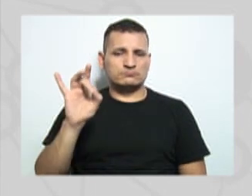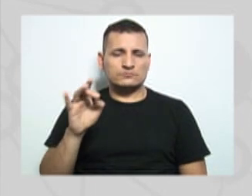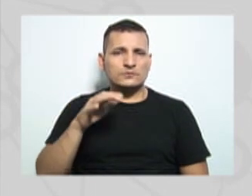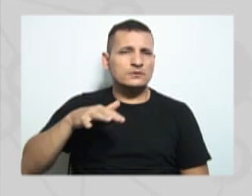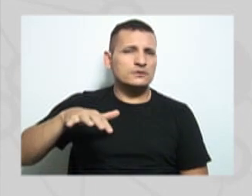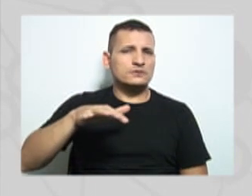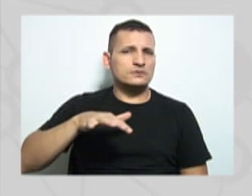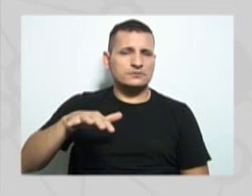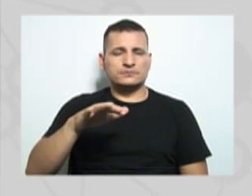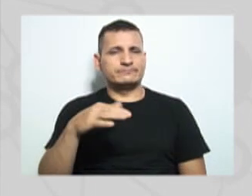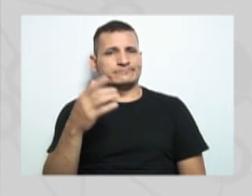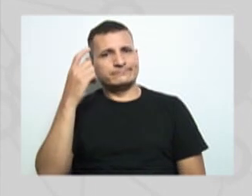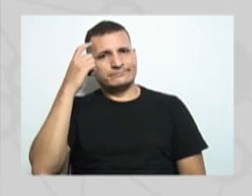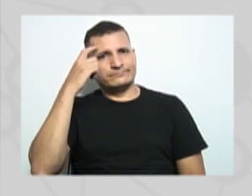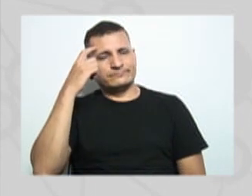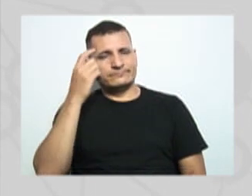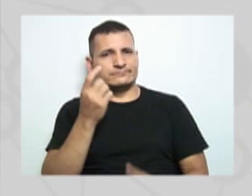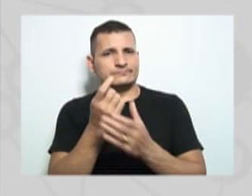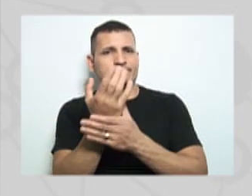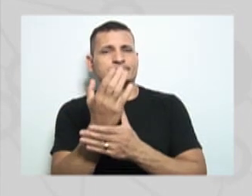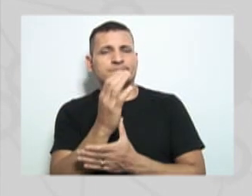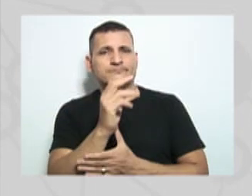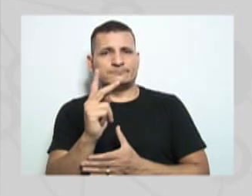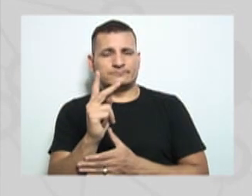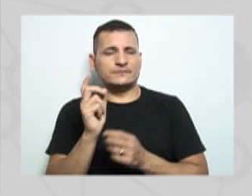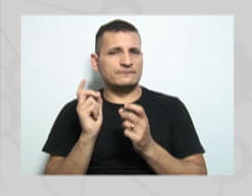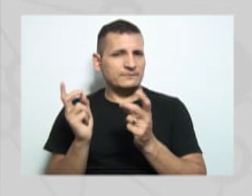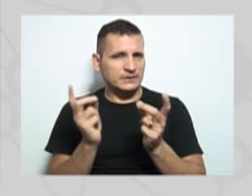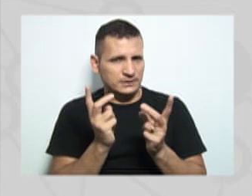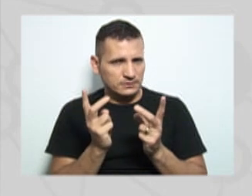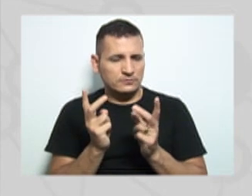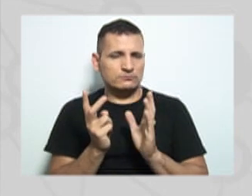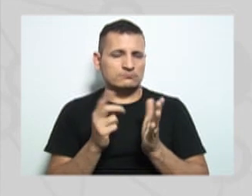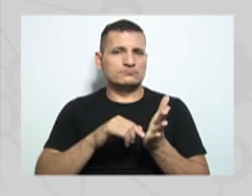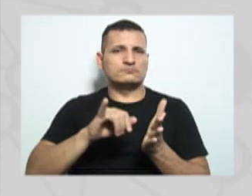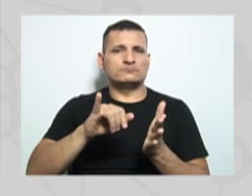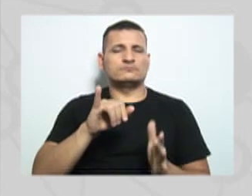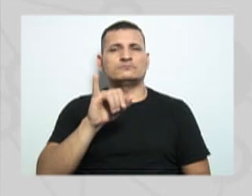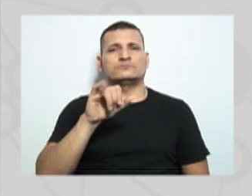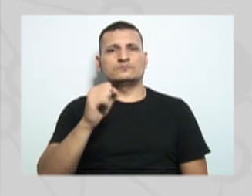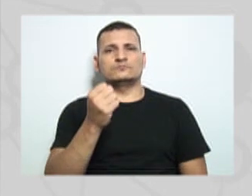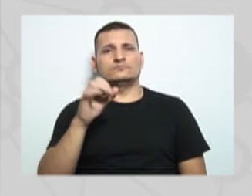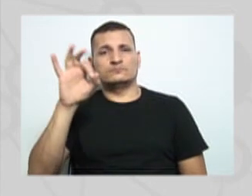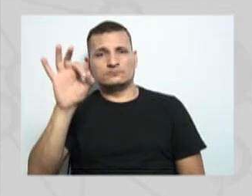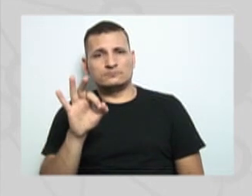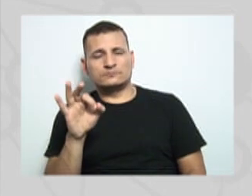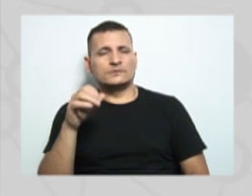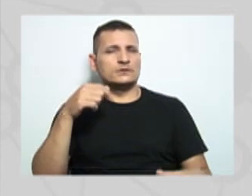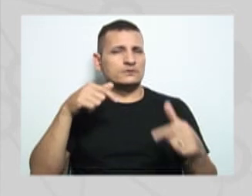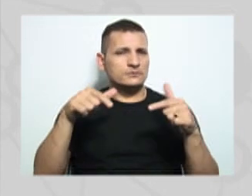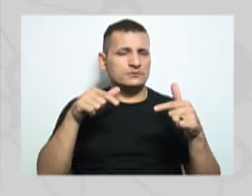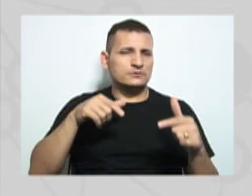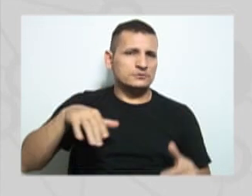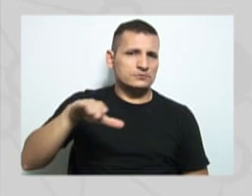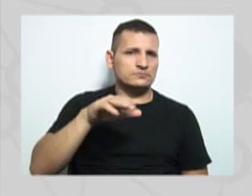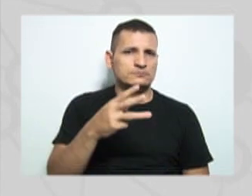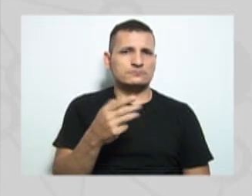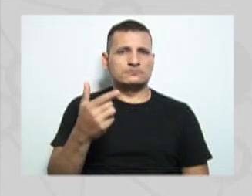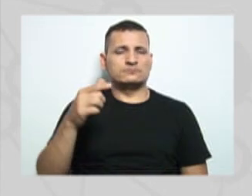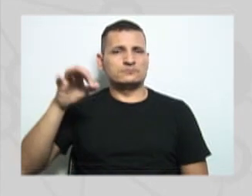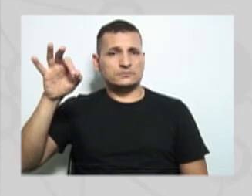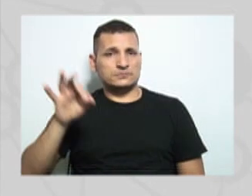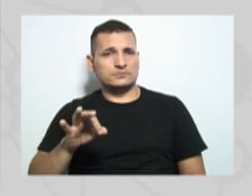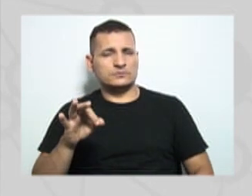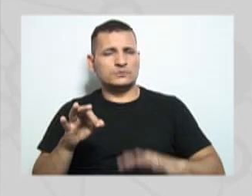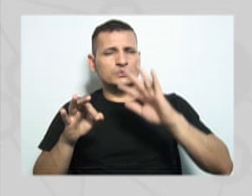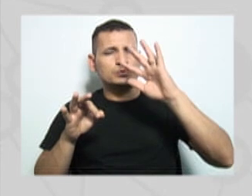vamos fazer venda, então o percentual vai ser 8%. Não, nós vamos trabalhar com serviços em geral, 32%. Tudo isso